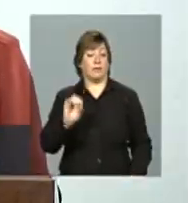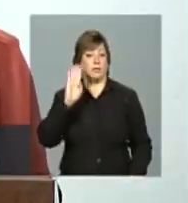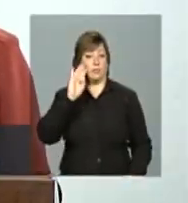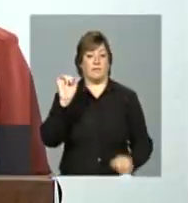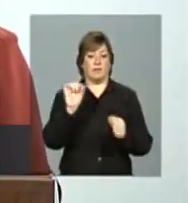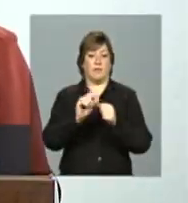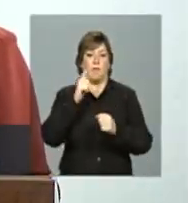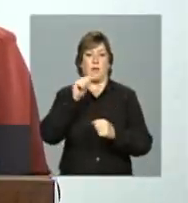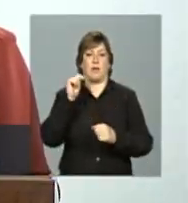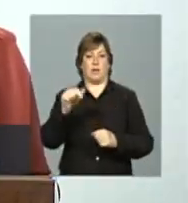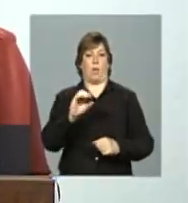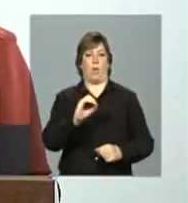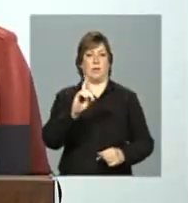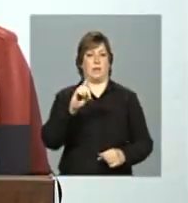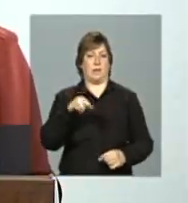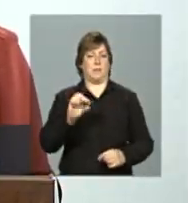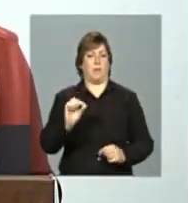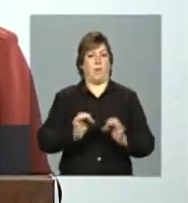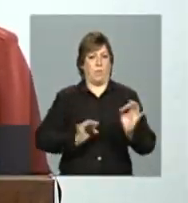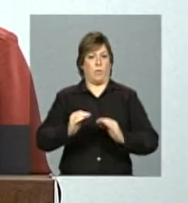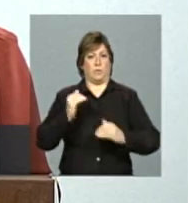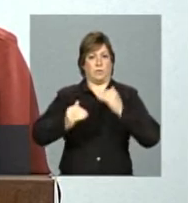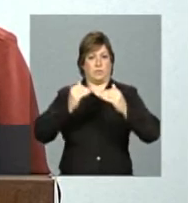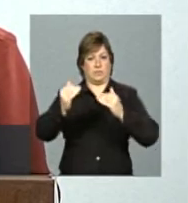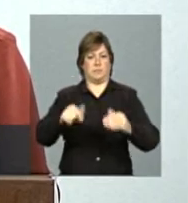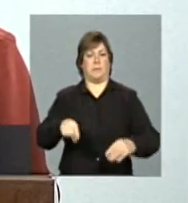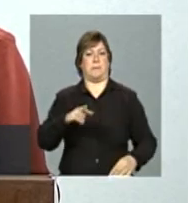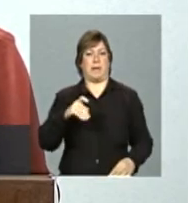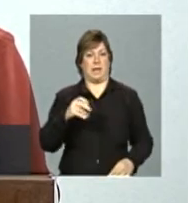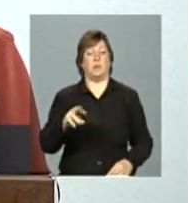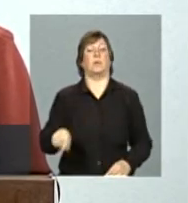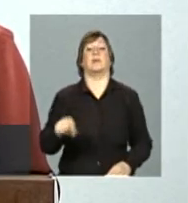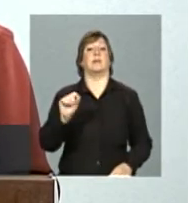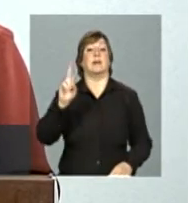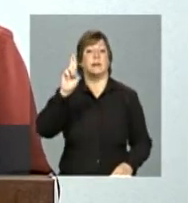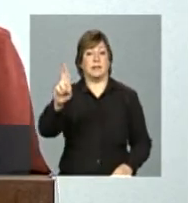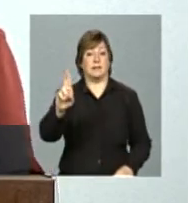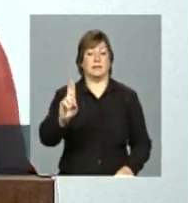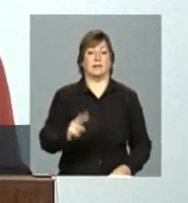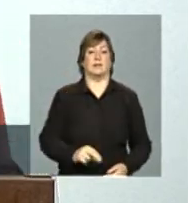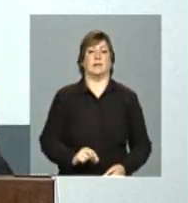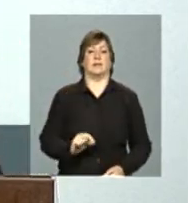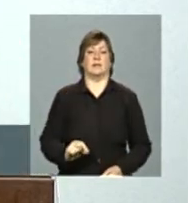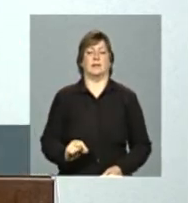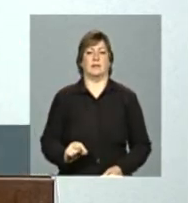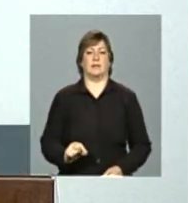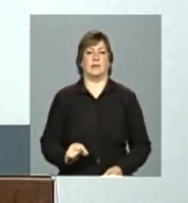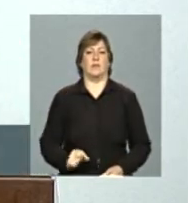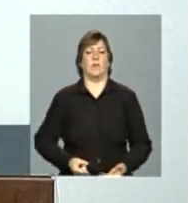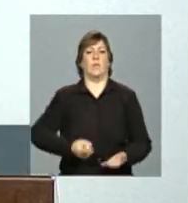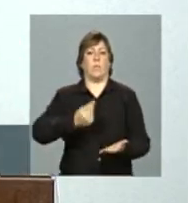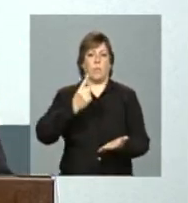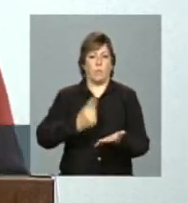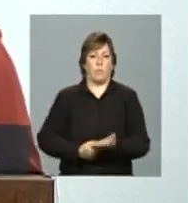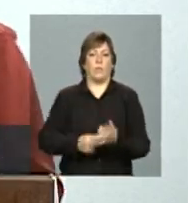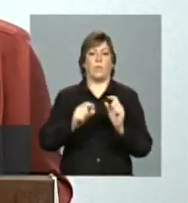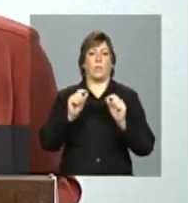milênio representam uma reafirmação dos compromissos